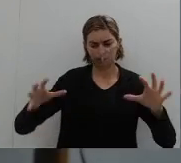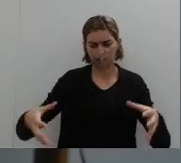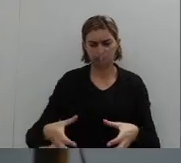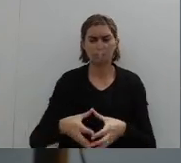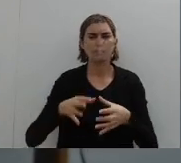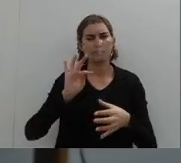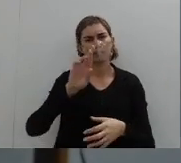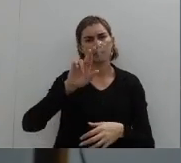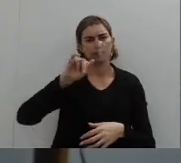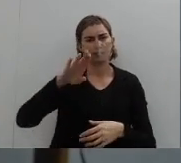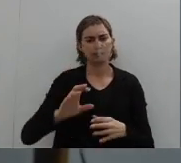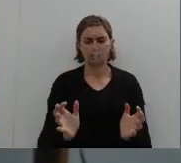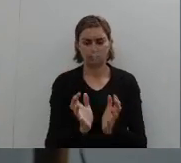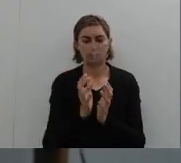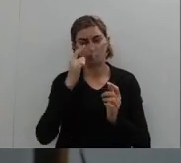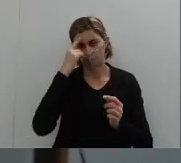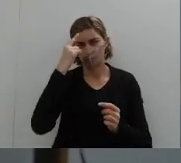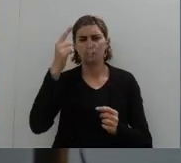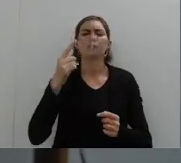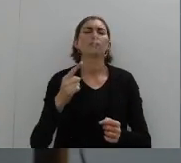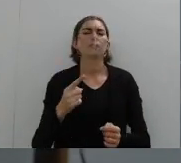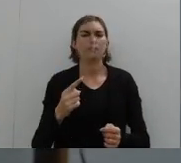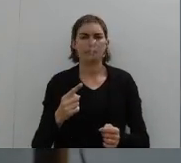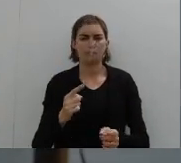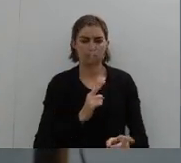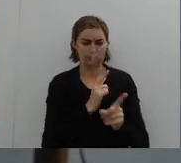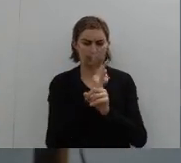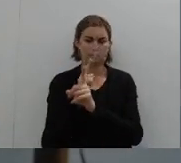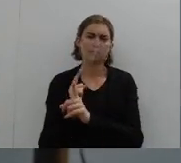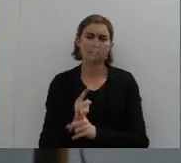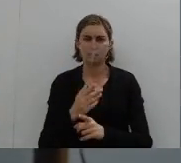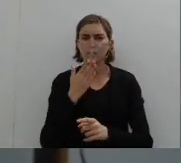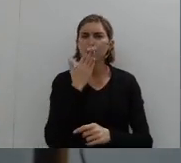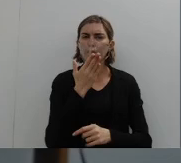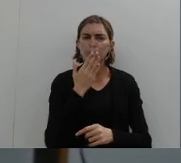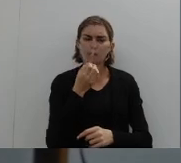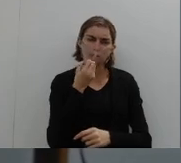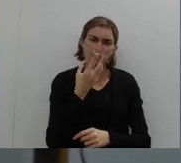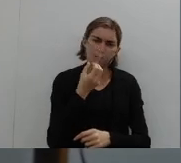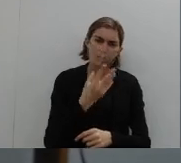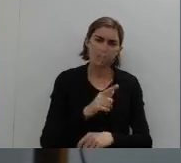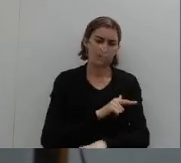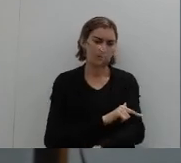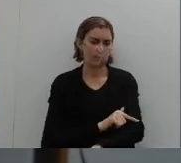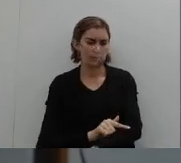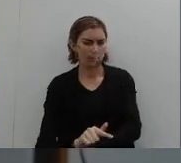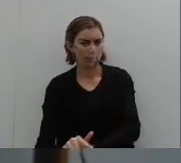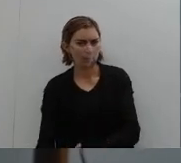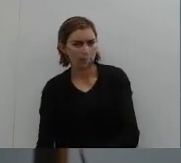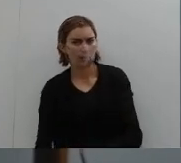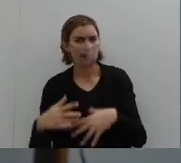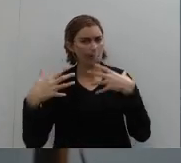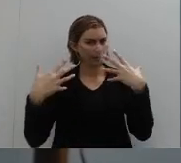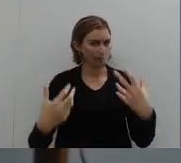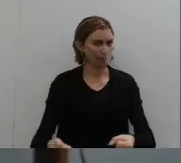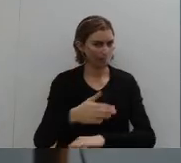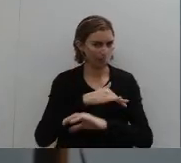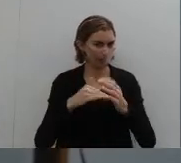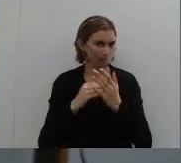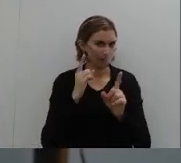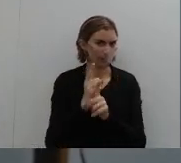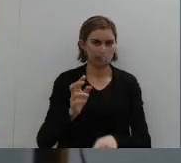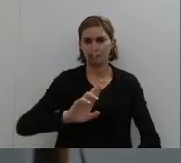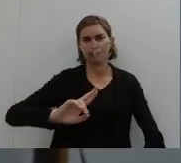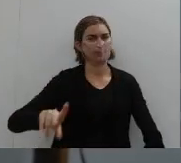assim, a ideia de que encontrar o índio bonzinho, o índio comportado, o índio que ia aceitar tudo que se encontra...